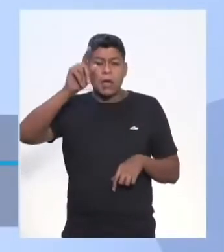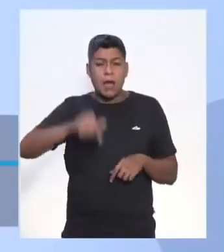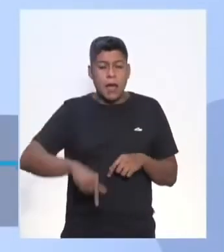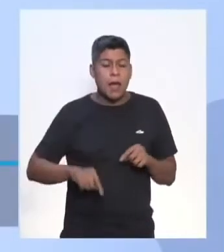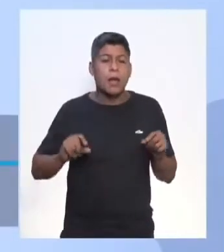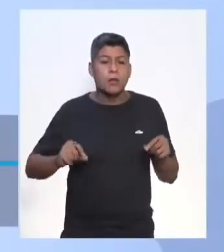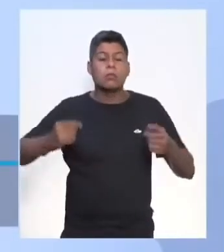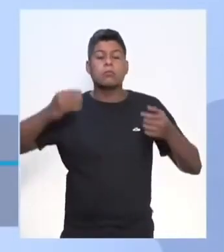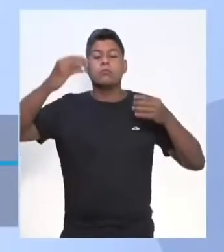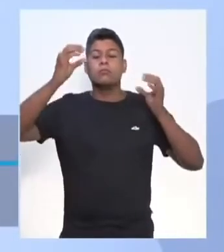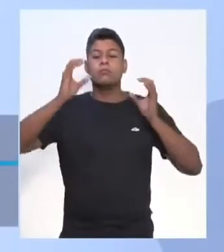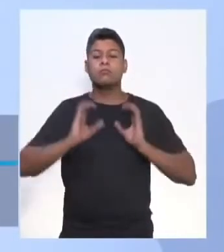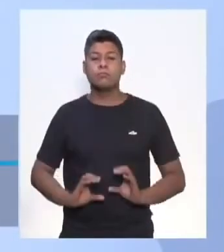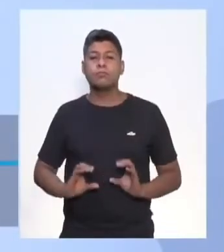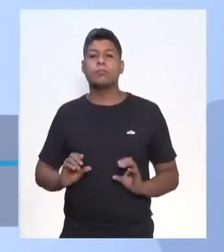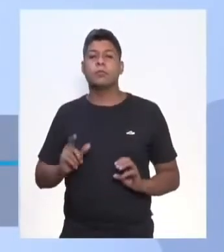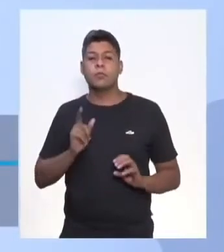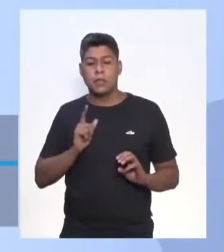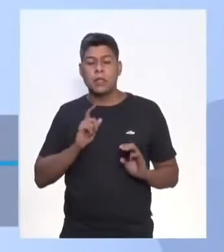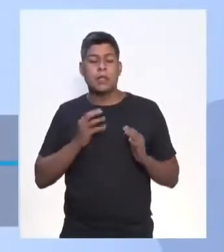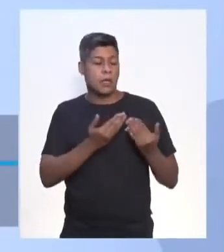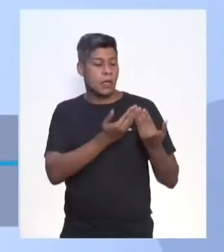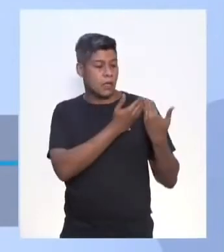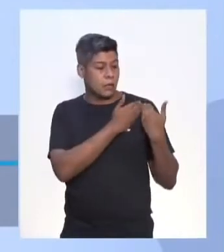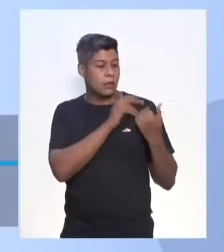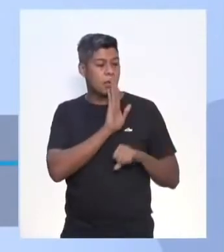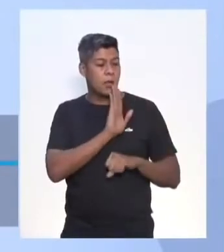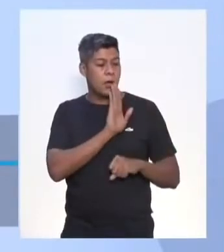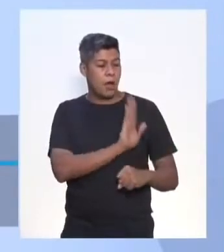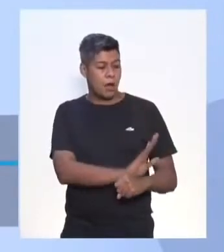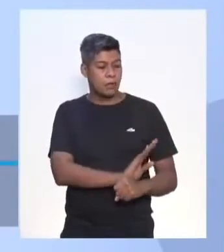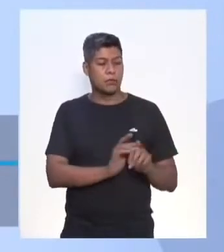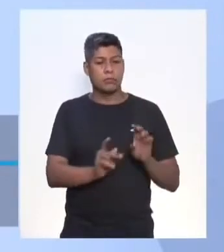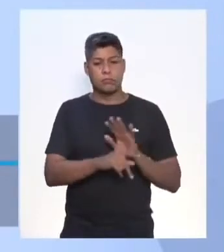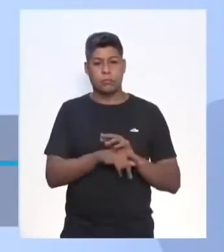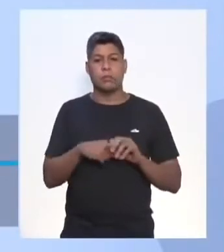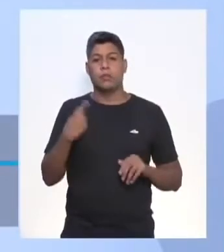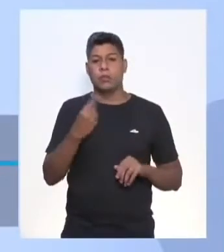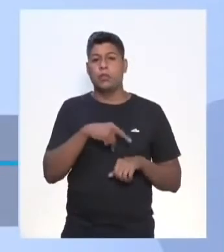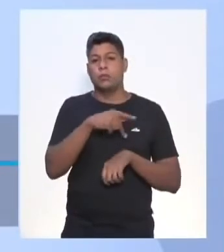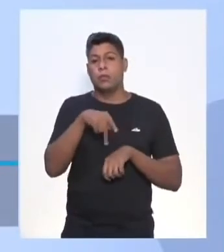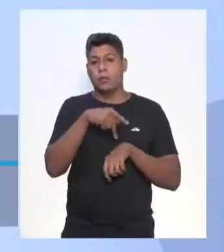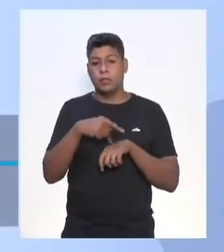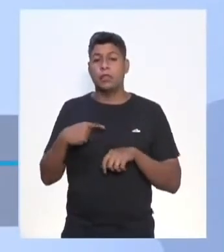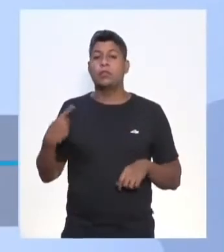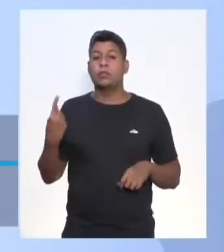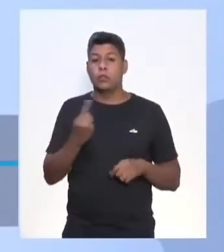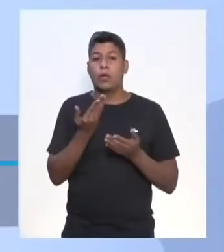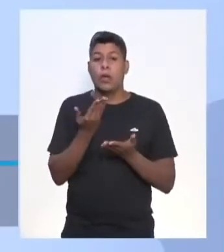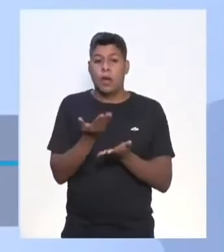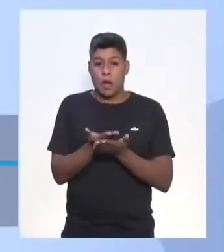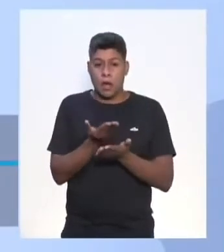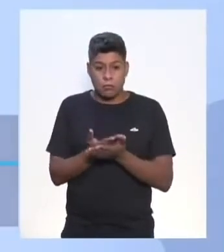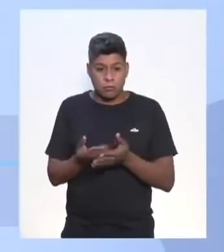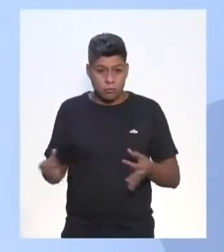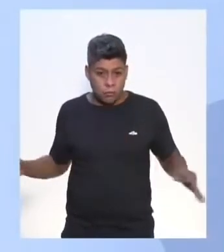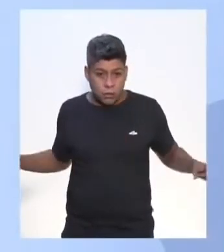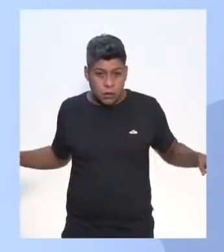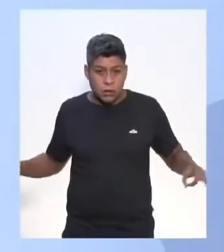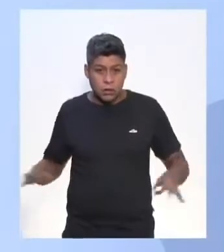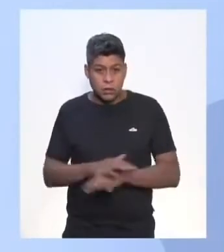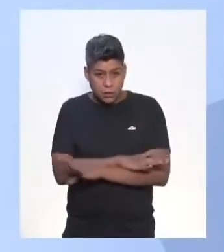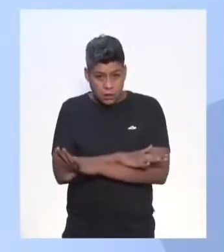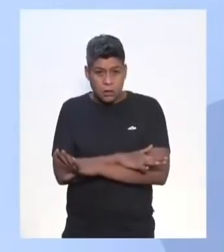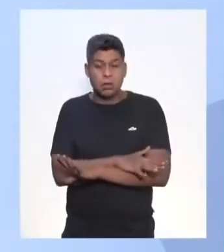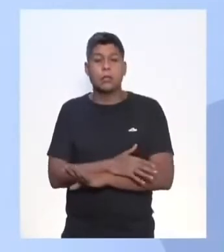cidadãos e têm o dever de contribuir com o nosso país. Nossa aula já está no